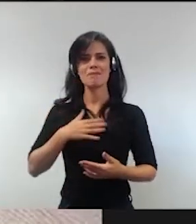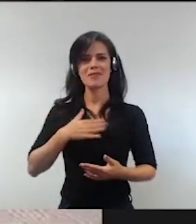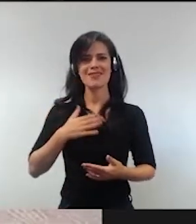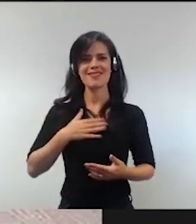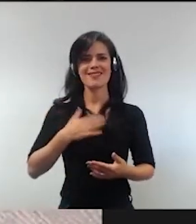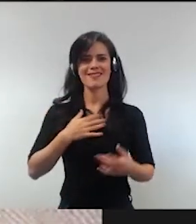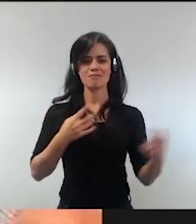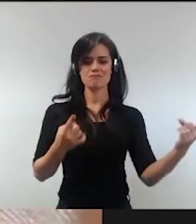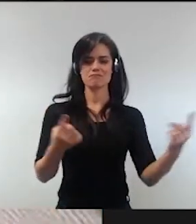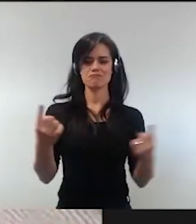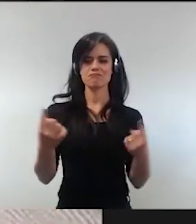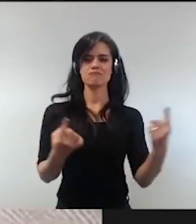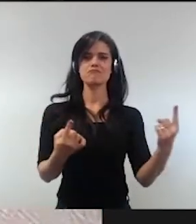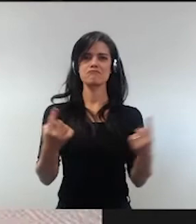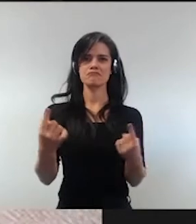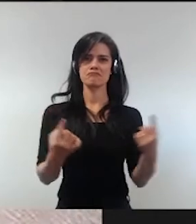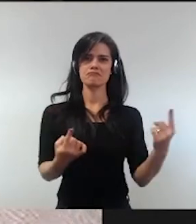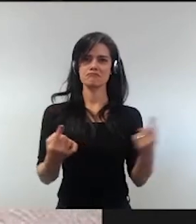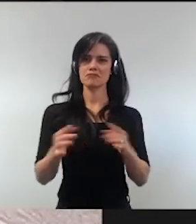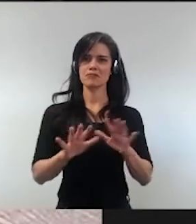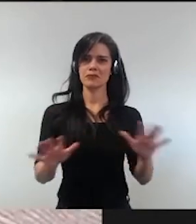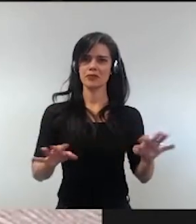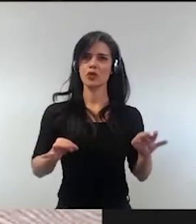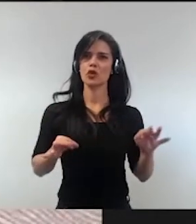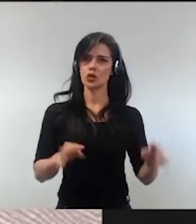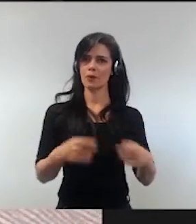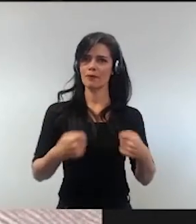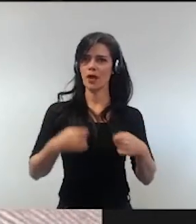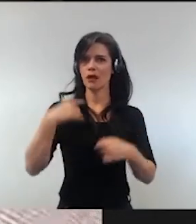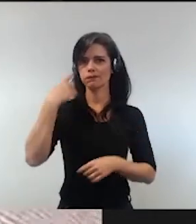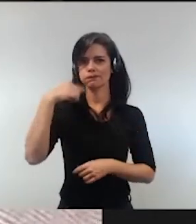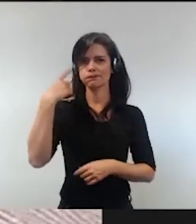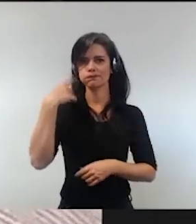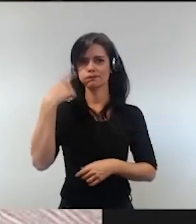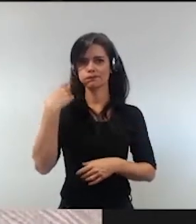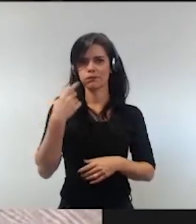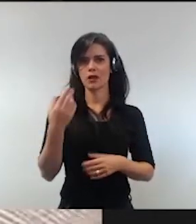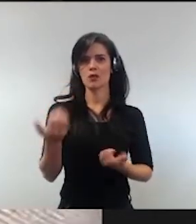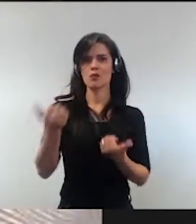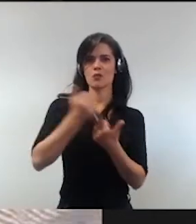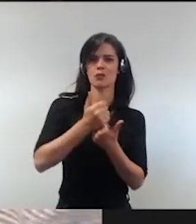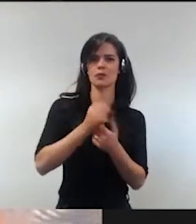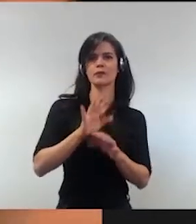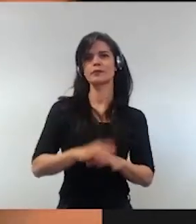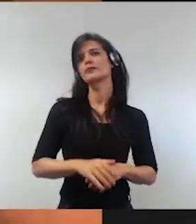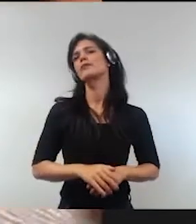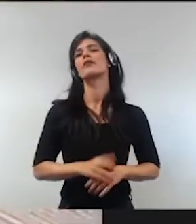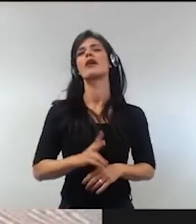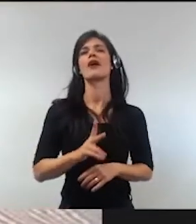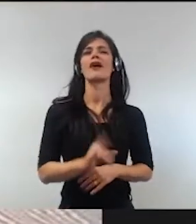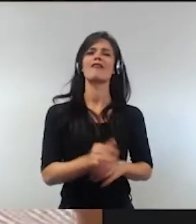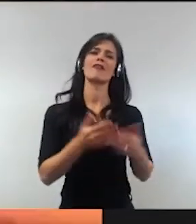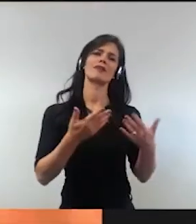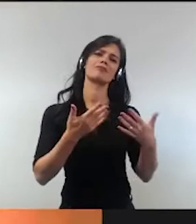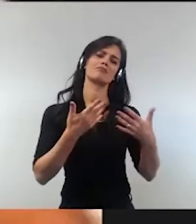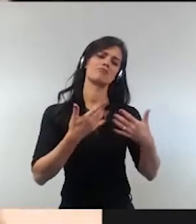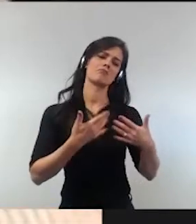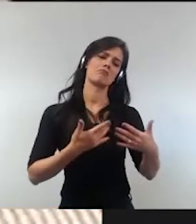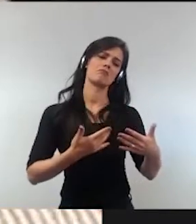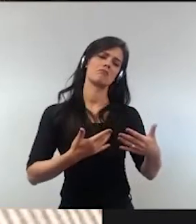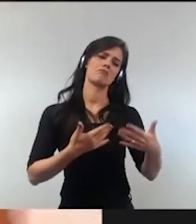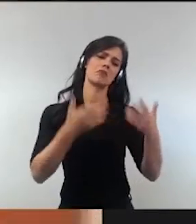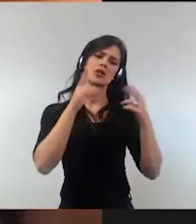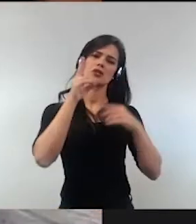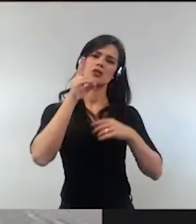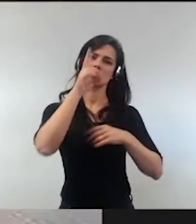direito que alguém possa falar por si mesmo. Todos precisamos de advogados. E daí segue uma peça incrível, uma espécie